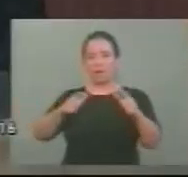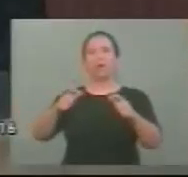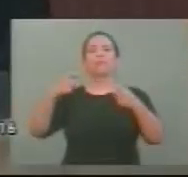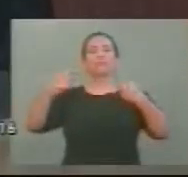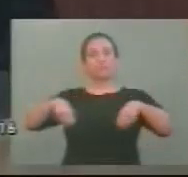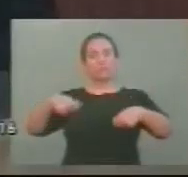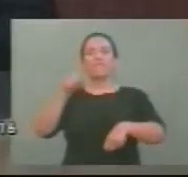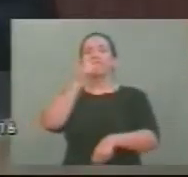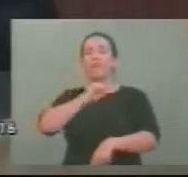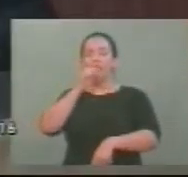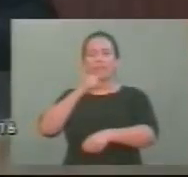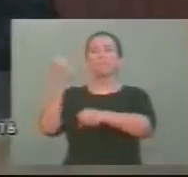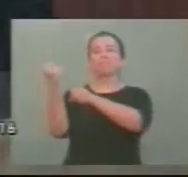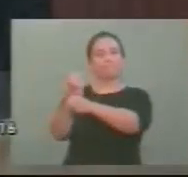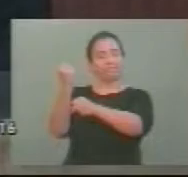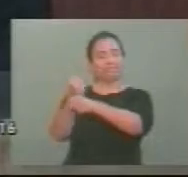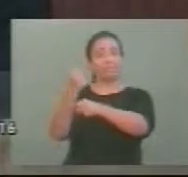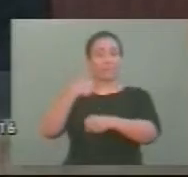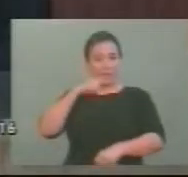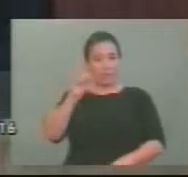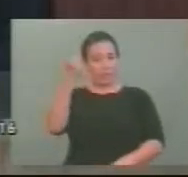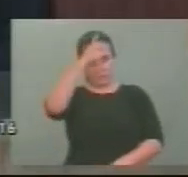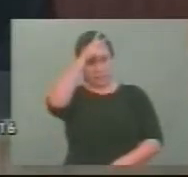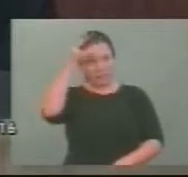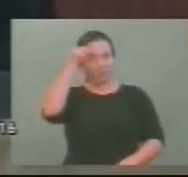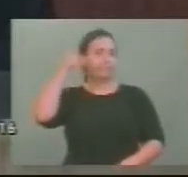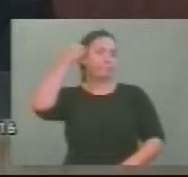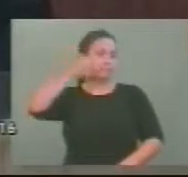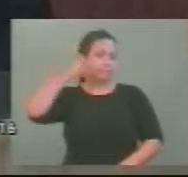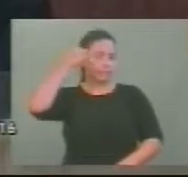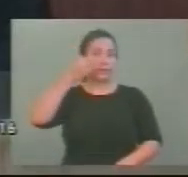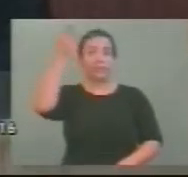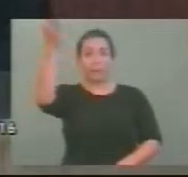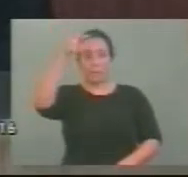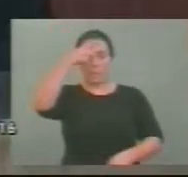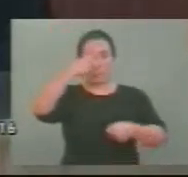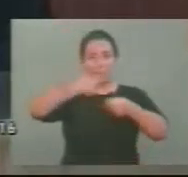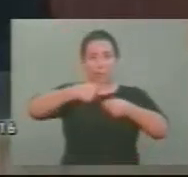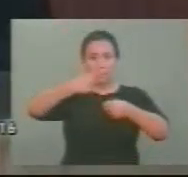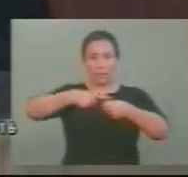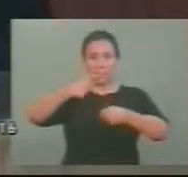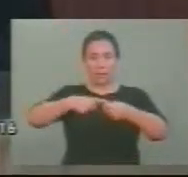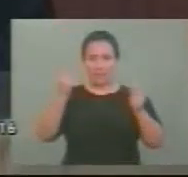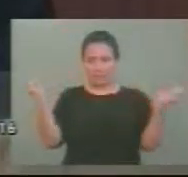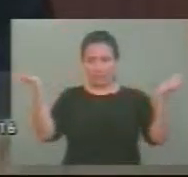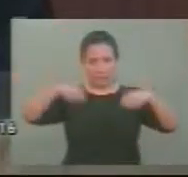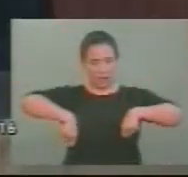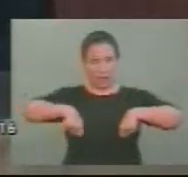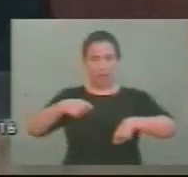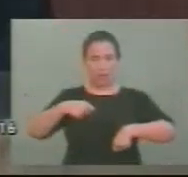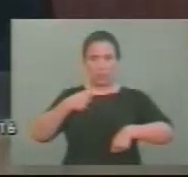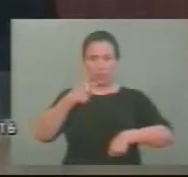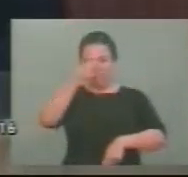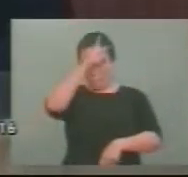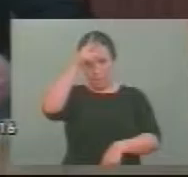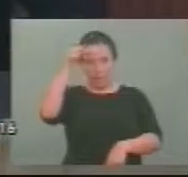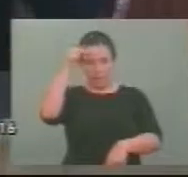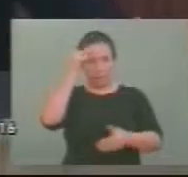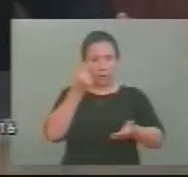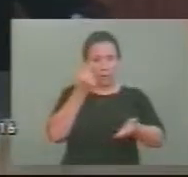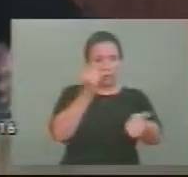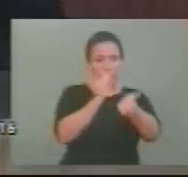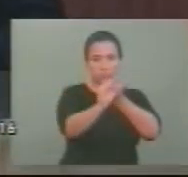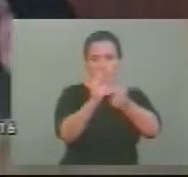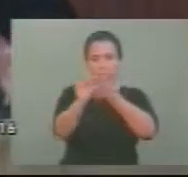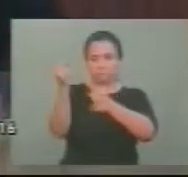O deputado Doutor Santana, do PT, defendeu a liberação pelo governo do estado de 86 milhões de reais para a pavimentação asfáltica